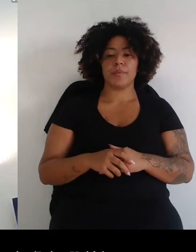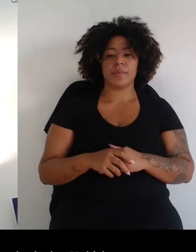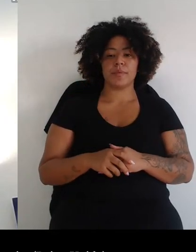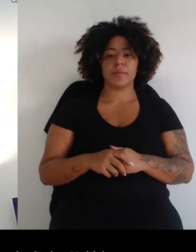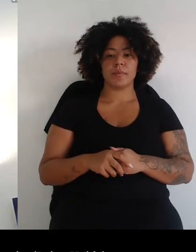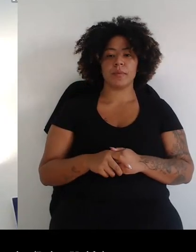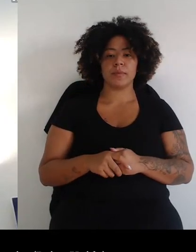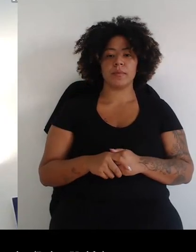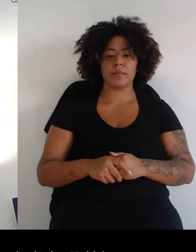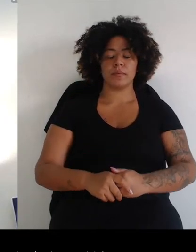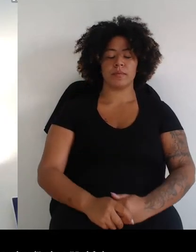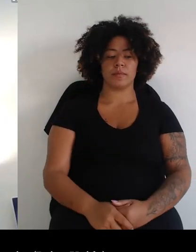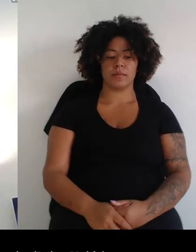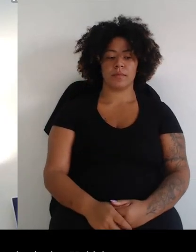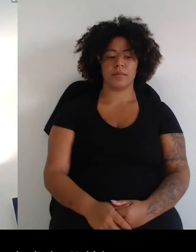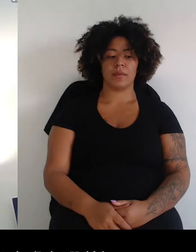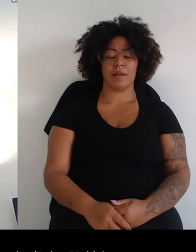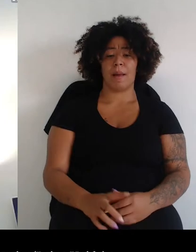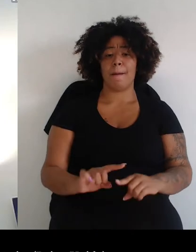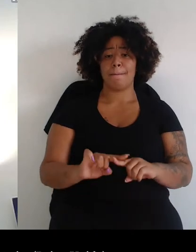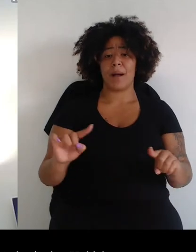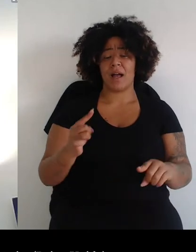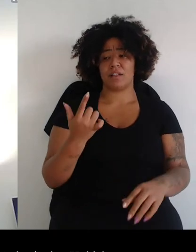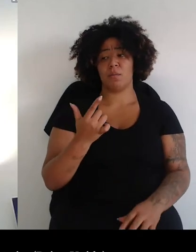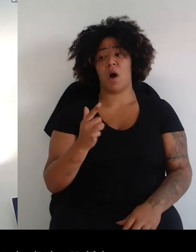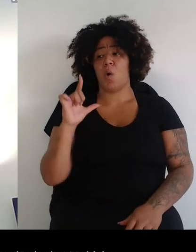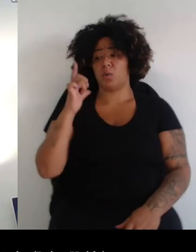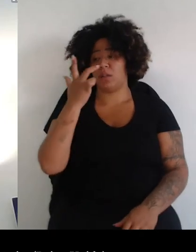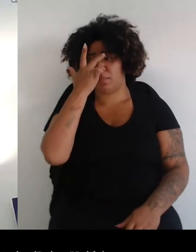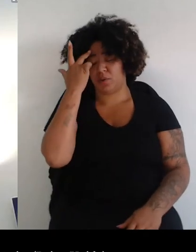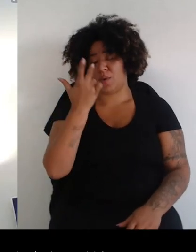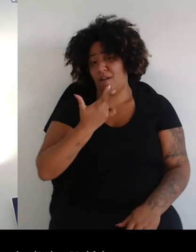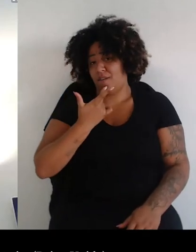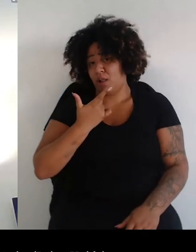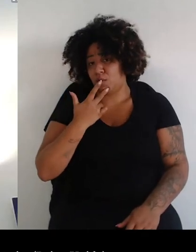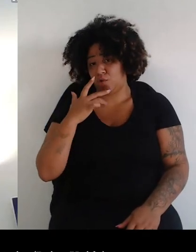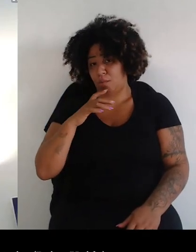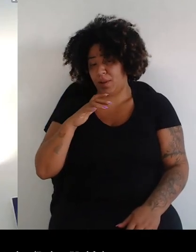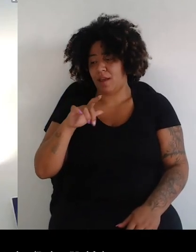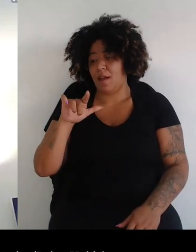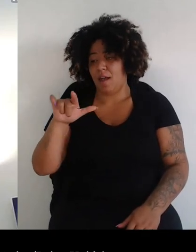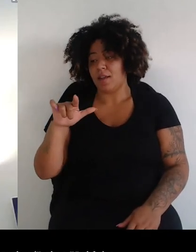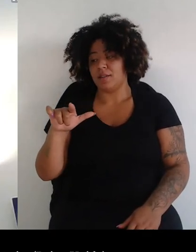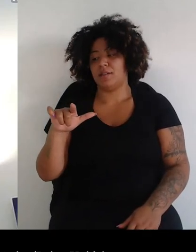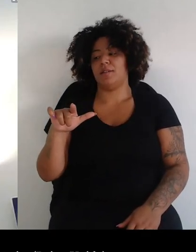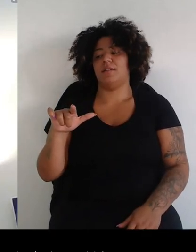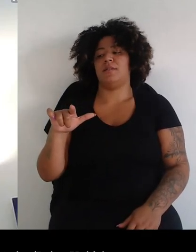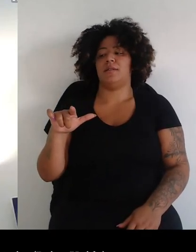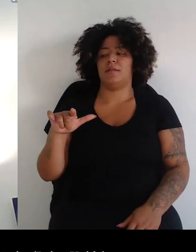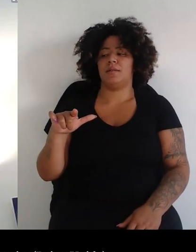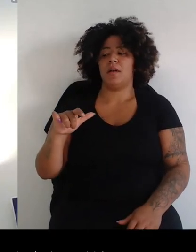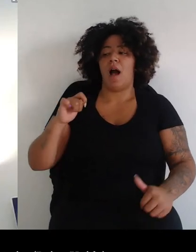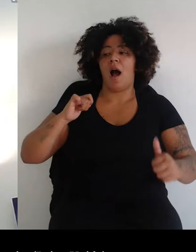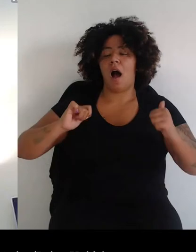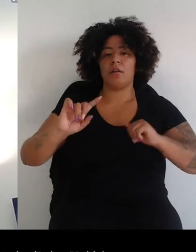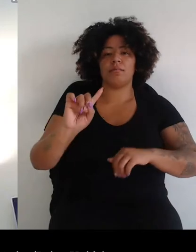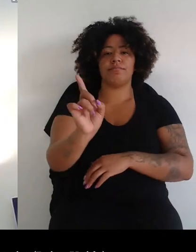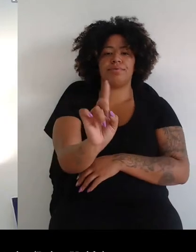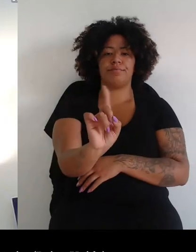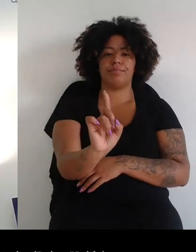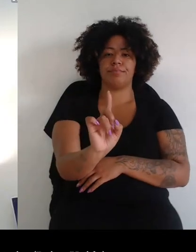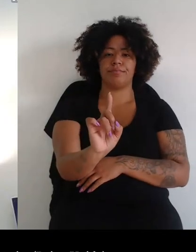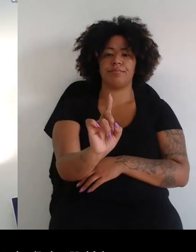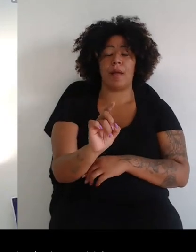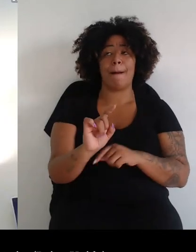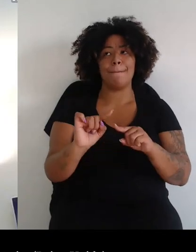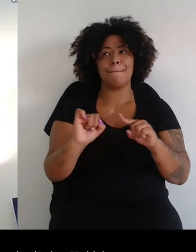ninguém falou sobre esses personagens com mais detalhe do